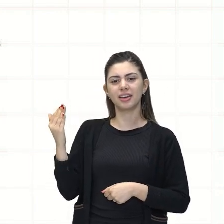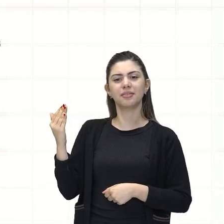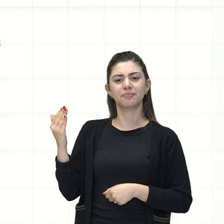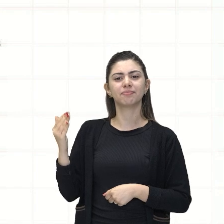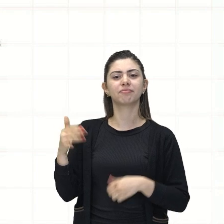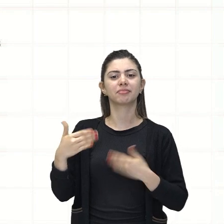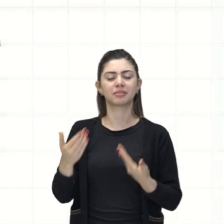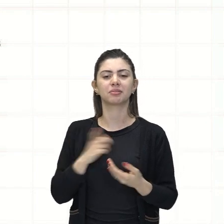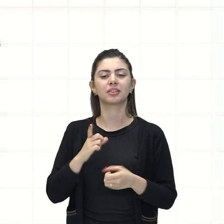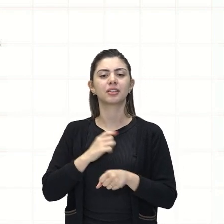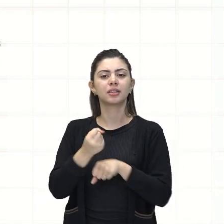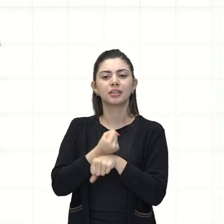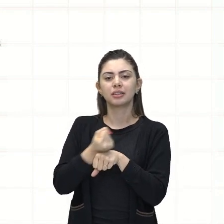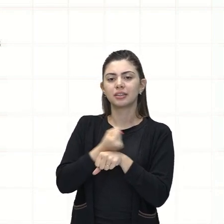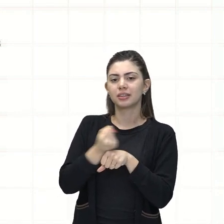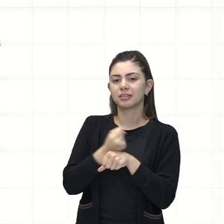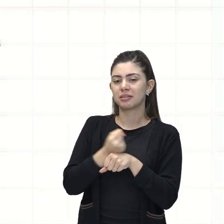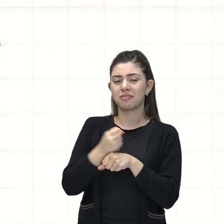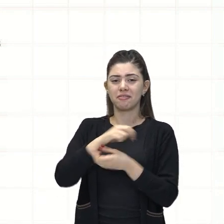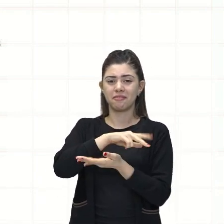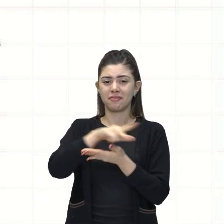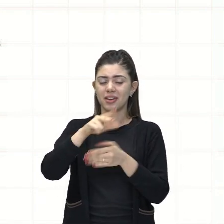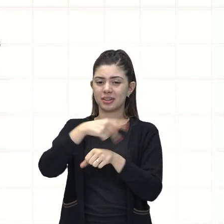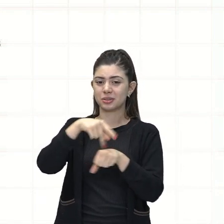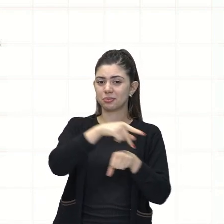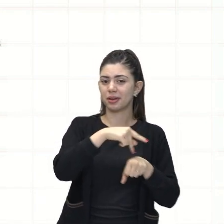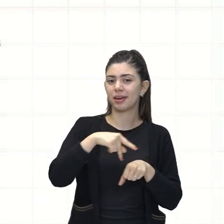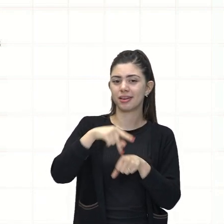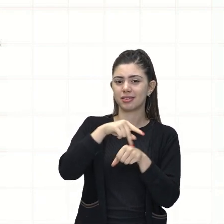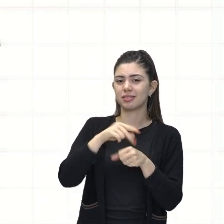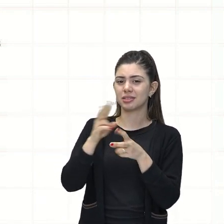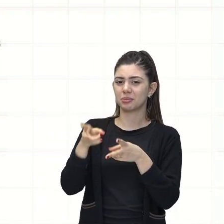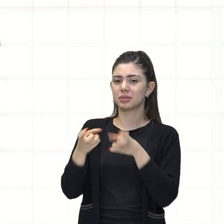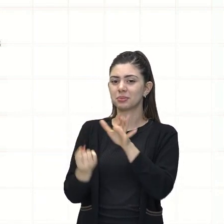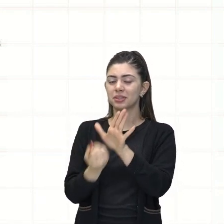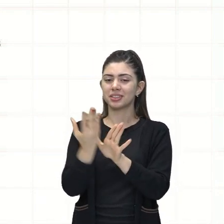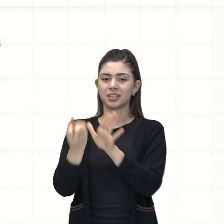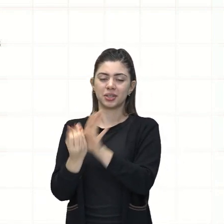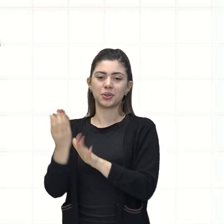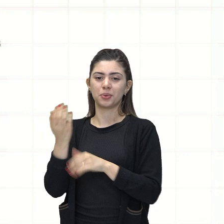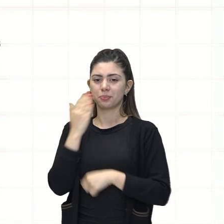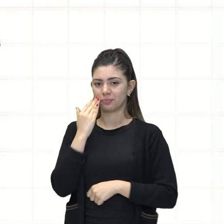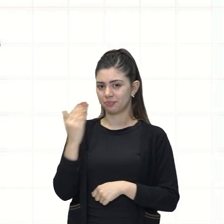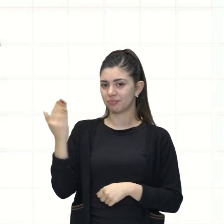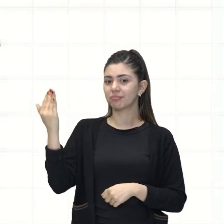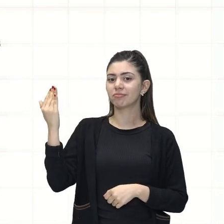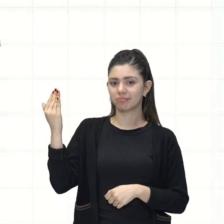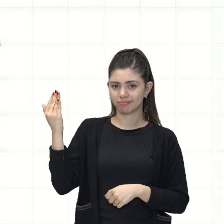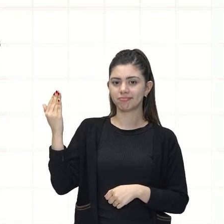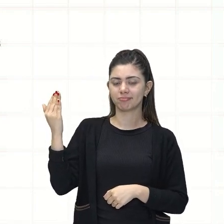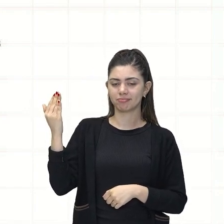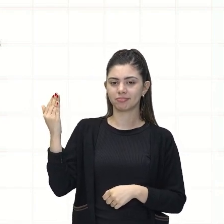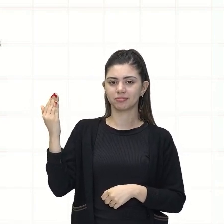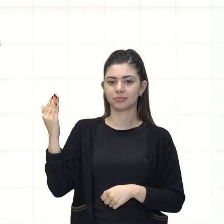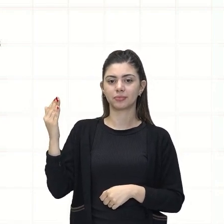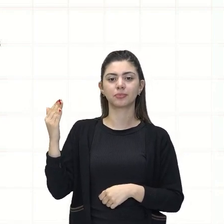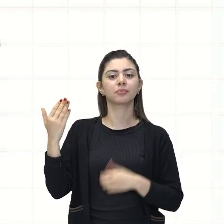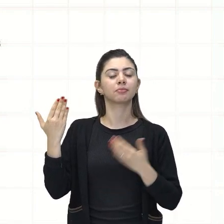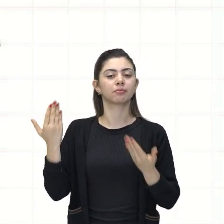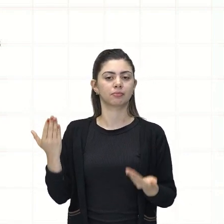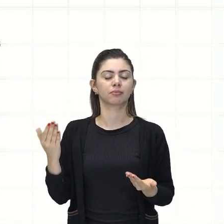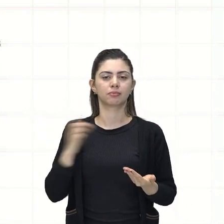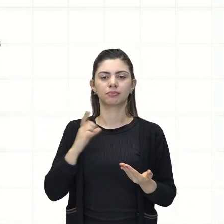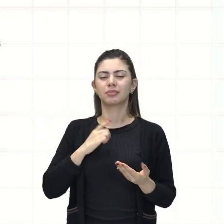vários países, o Kosovo, a Sérvia, Montenegro, a Bósnia, né? a Tchecoslováquia também é uma outra área de